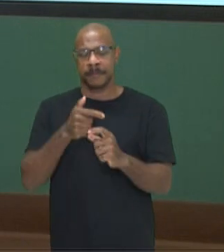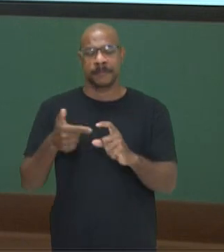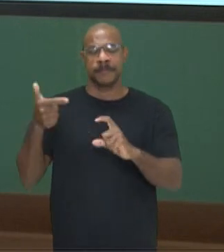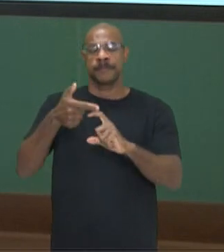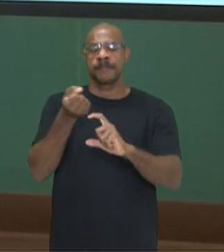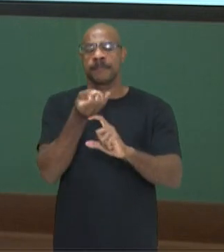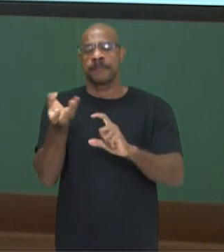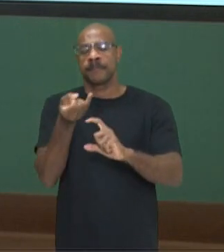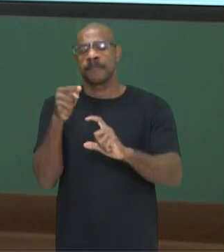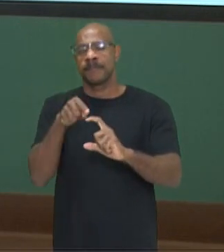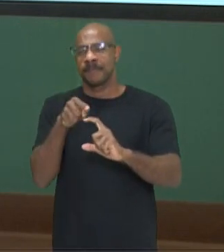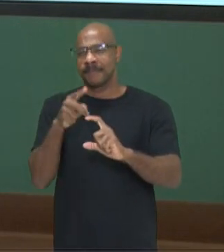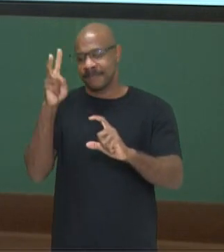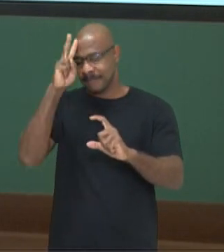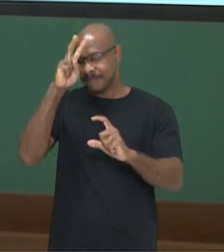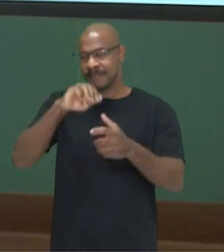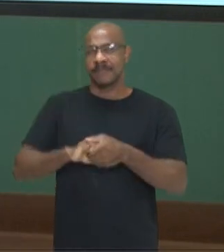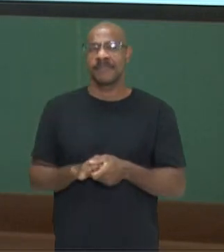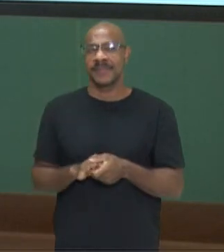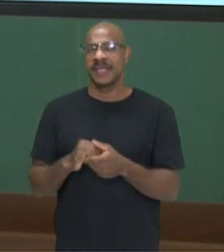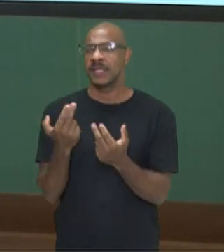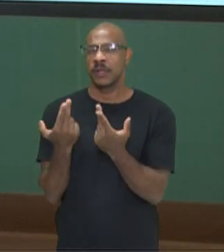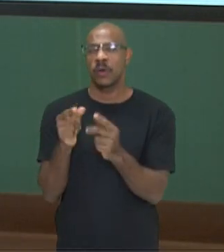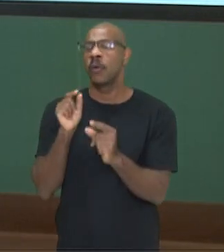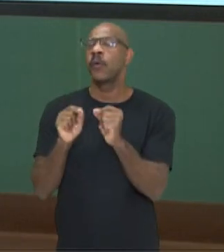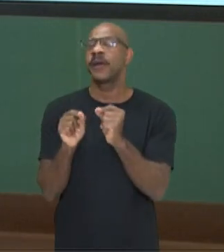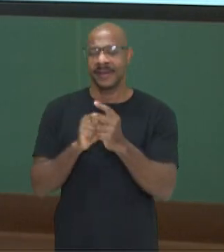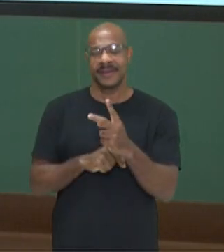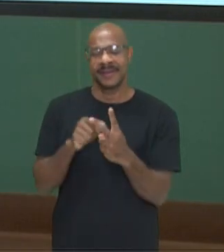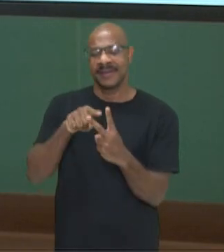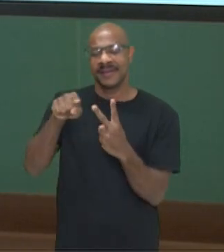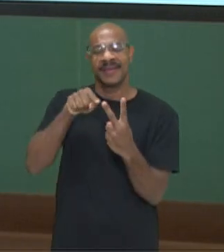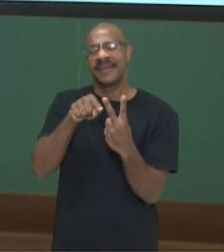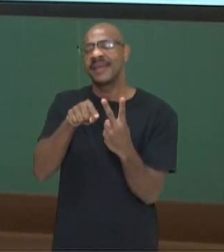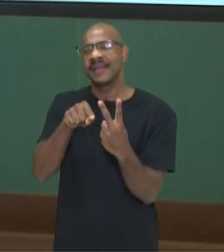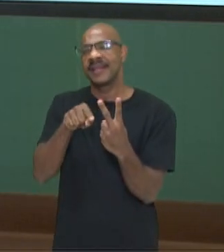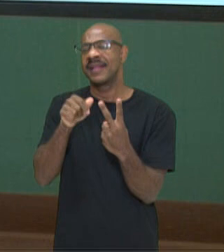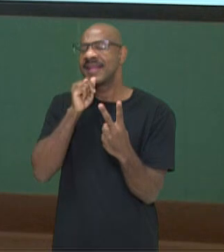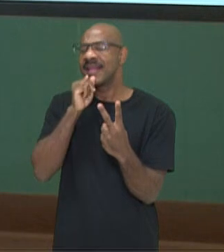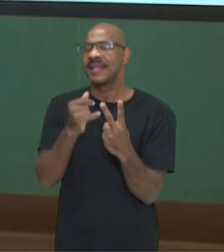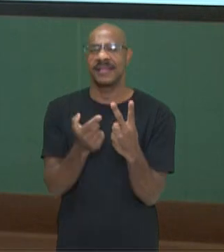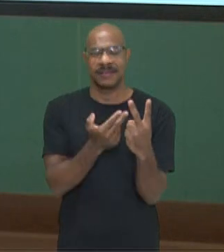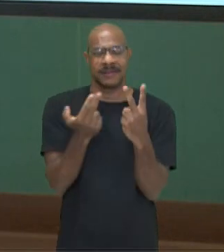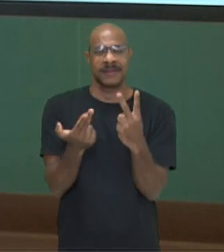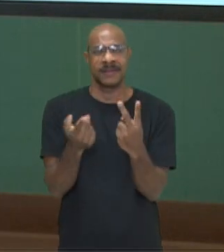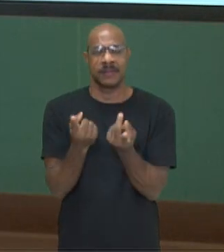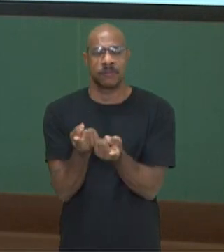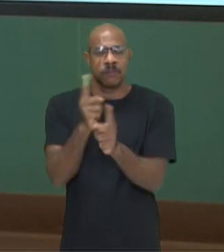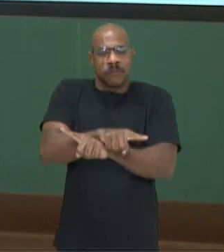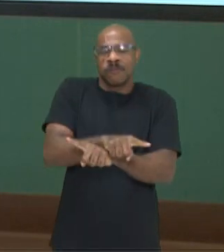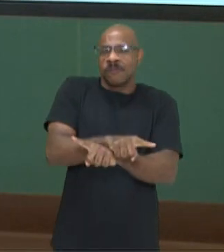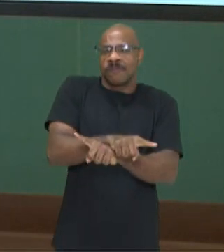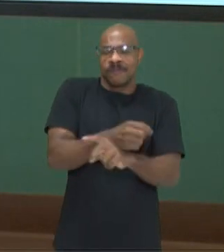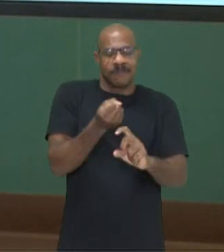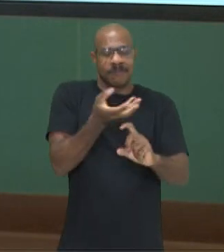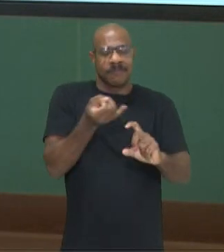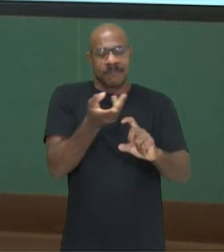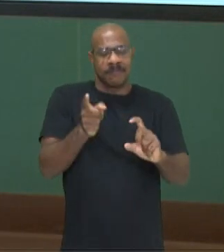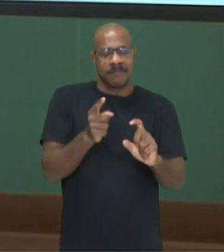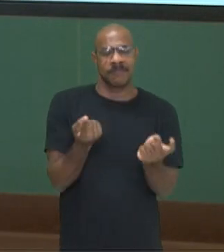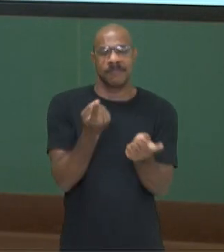da potenciação. É como se a raiz quadrada fosse uma operação inversa à